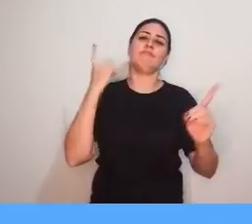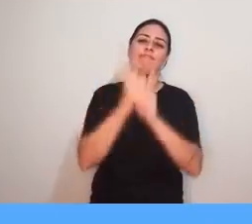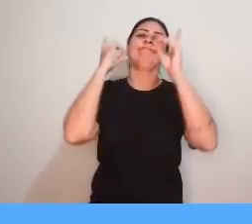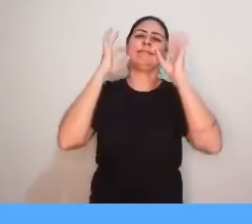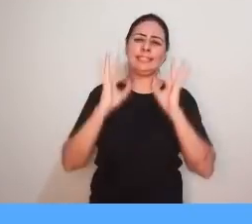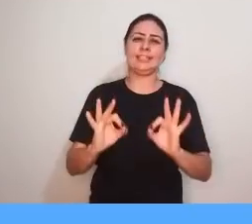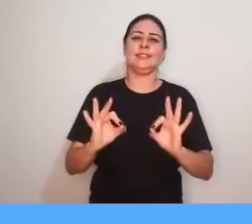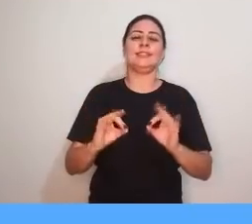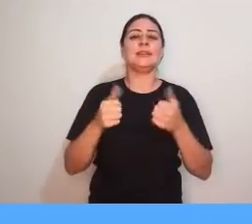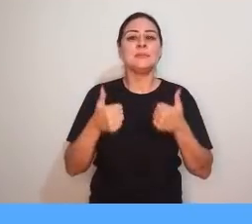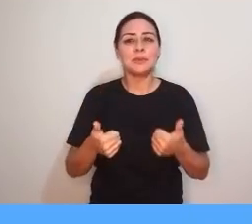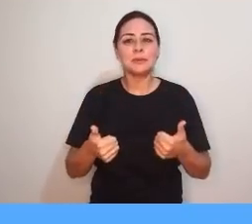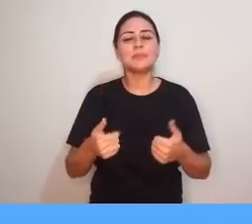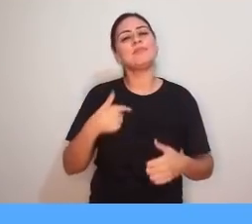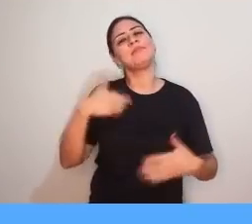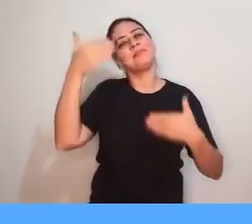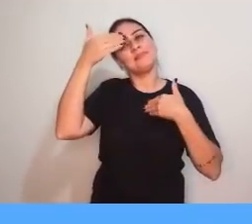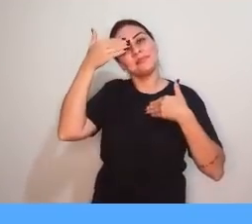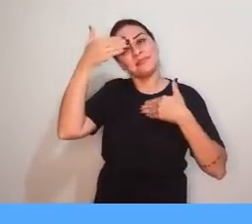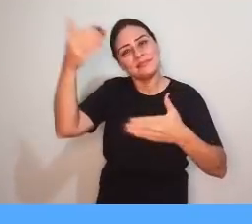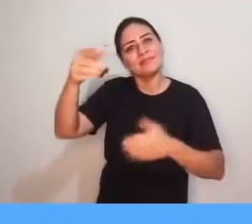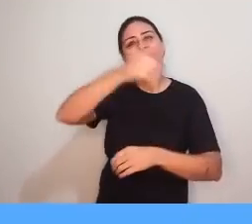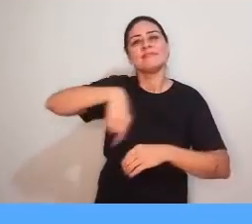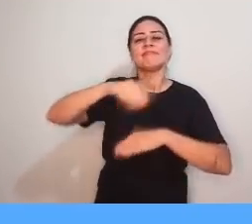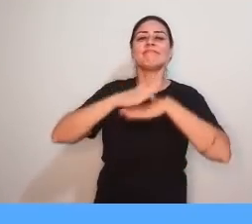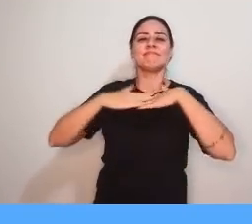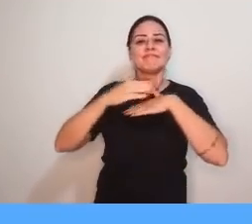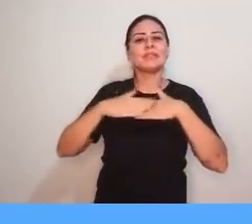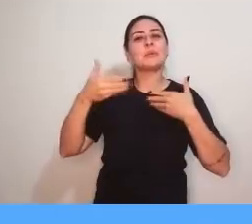Eu que agradeço a vocês pelo carinho, pelo convite, fico à disposição.